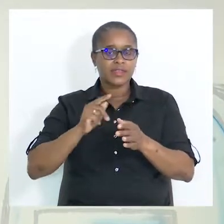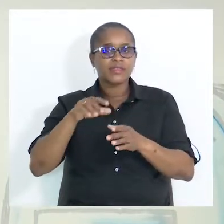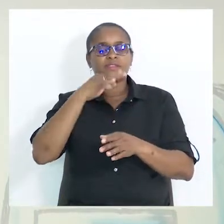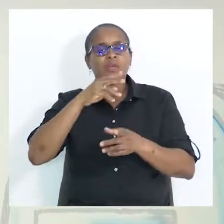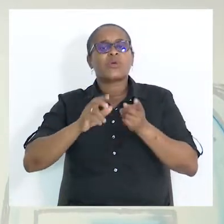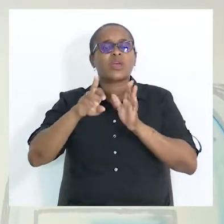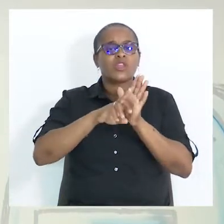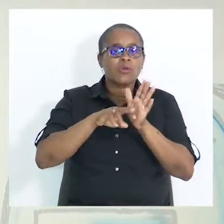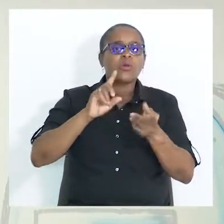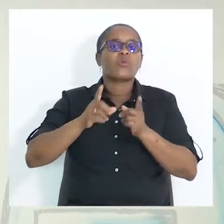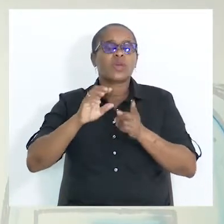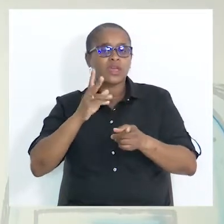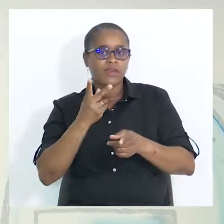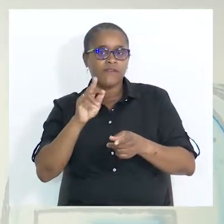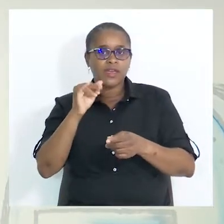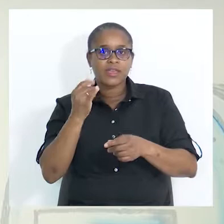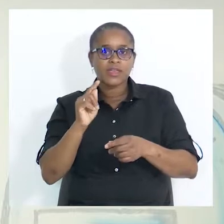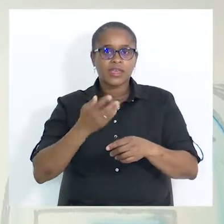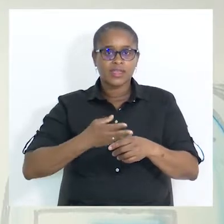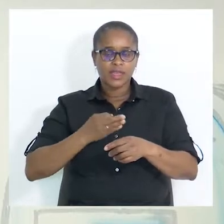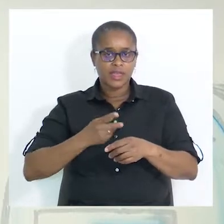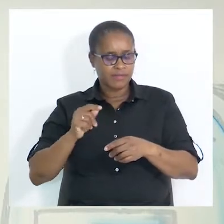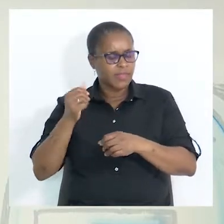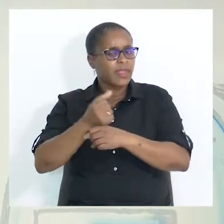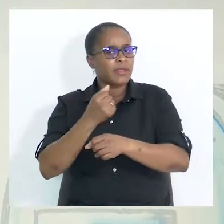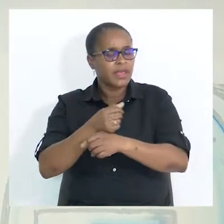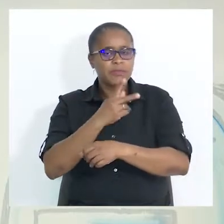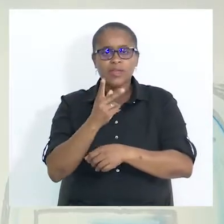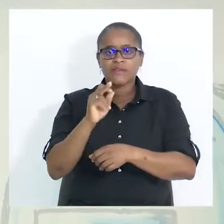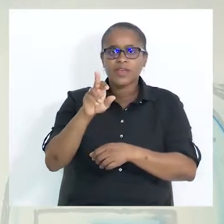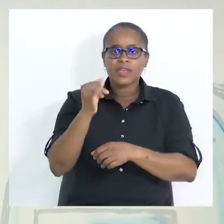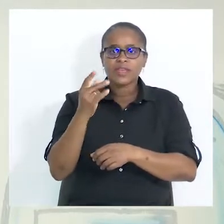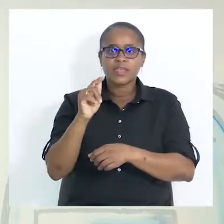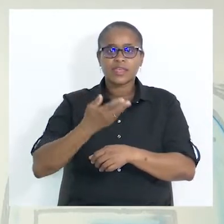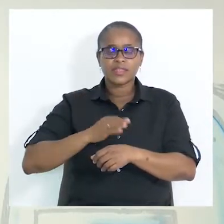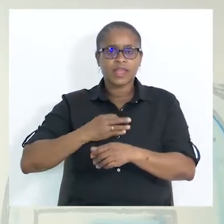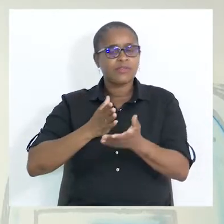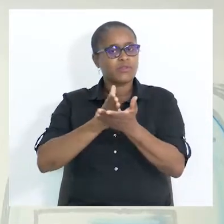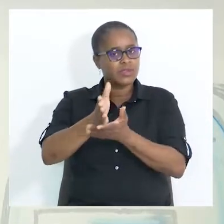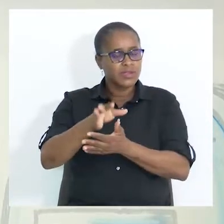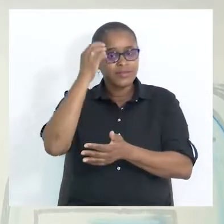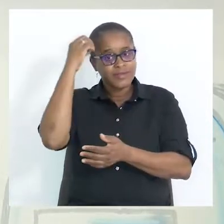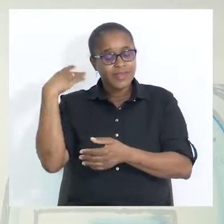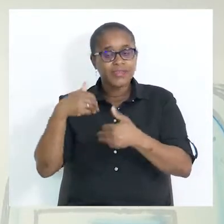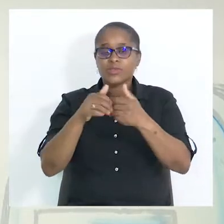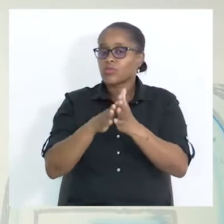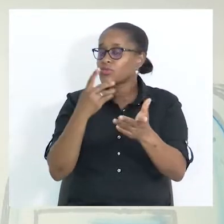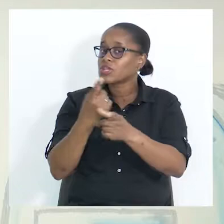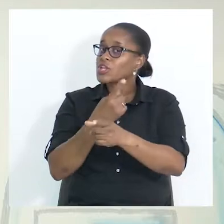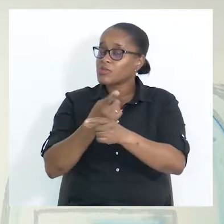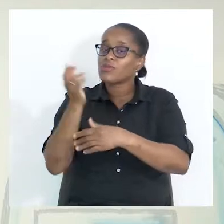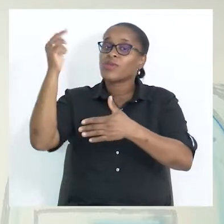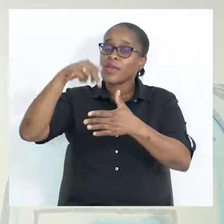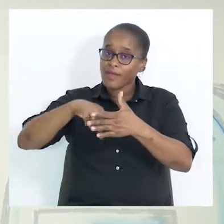norma e dissemos o que são as variedades. Trabalhando as variedades, vamos dar continuidade. Não te esqueças de todos aqueles elementos